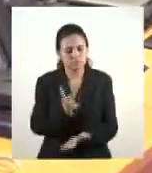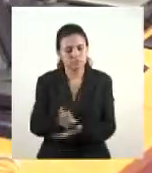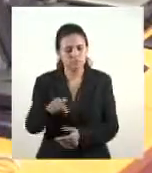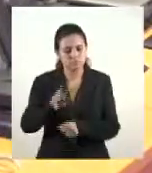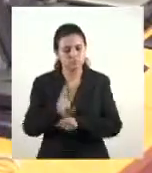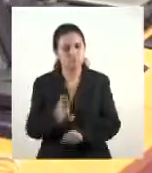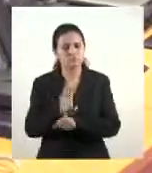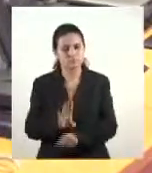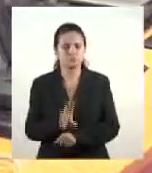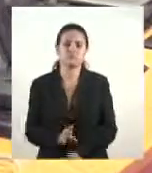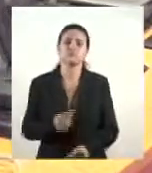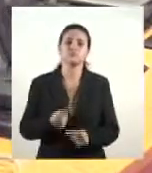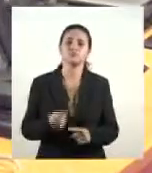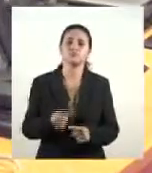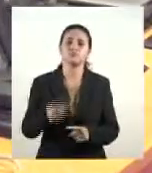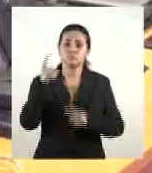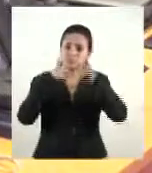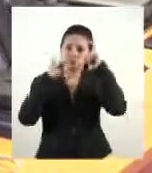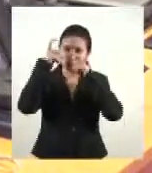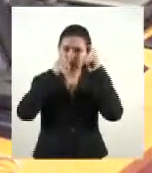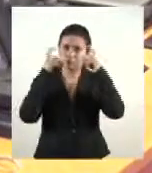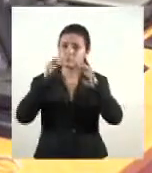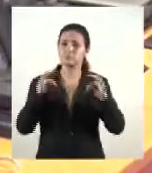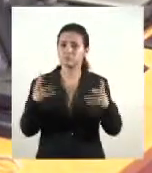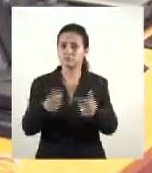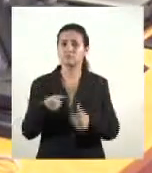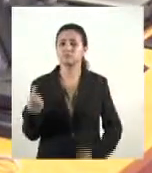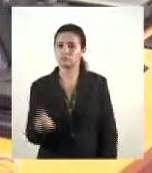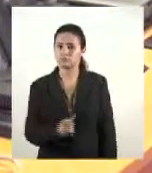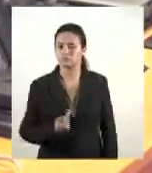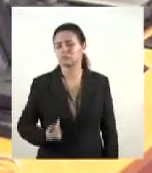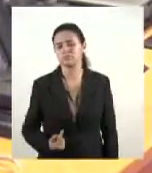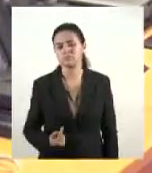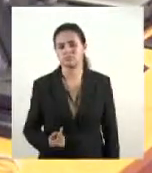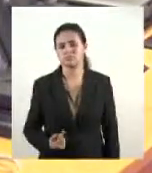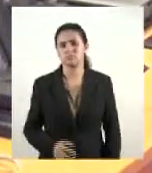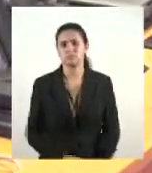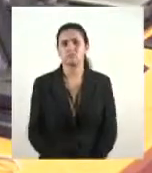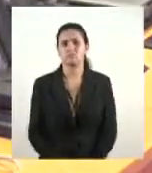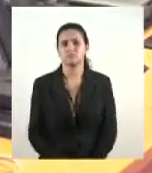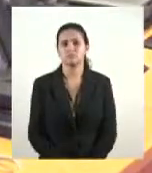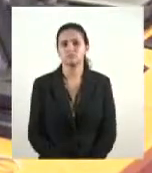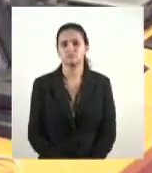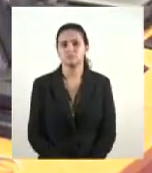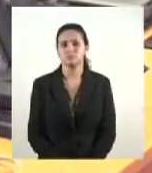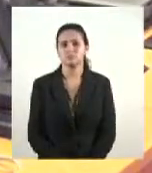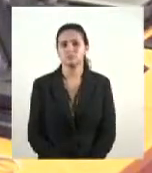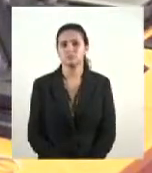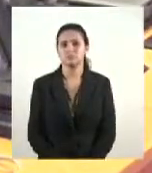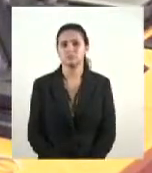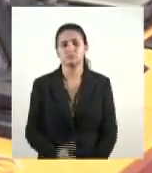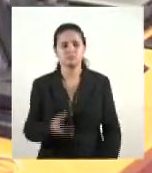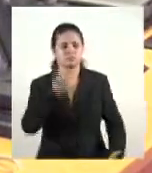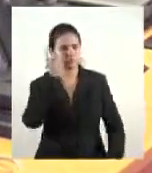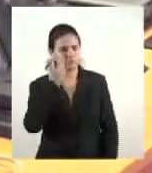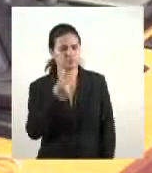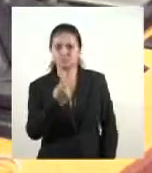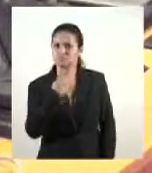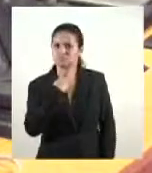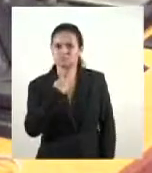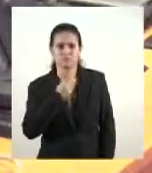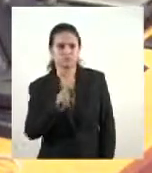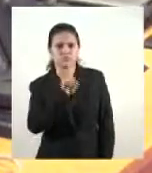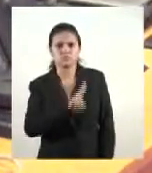que acabe, porque essa é uma preocupação de todos nós aqui. Então, a gente não pode usar, deputado, isso como uma